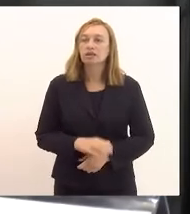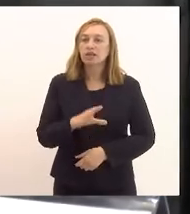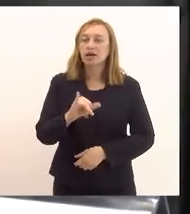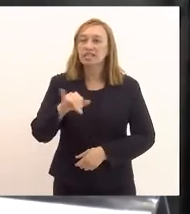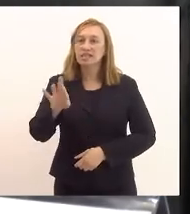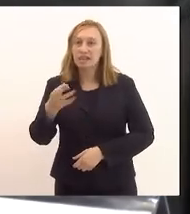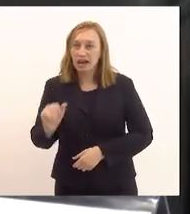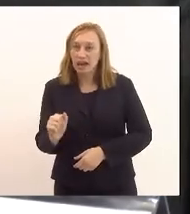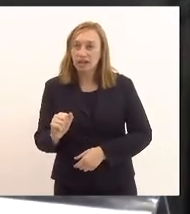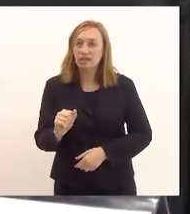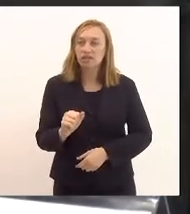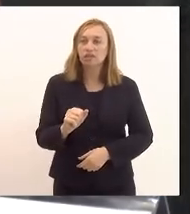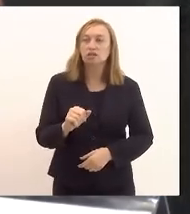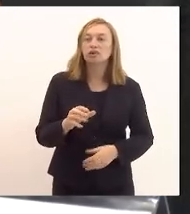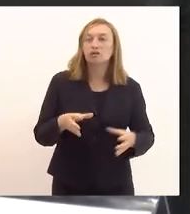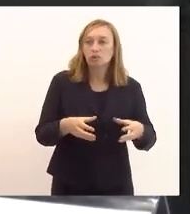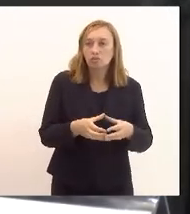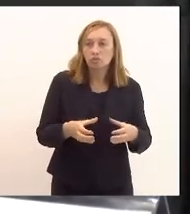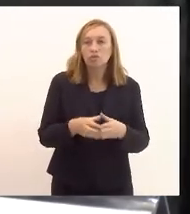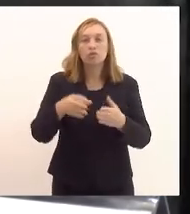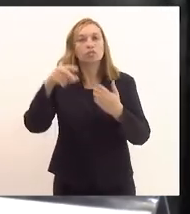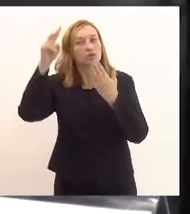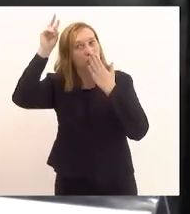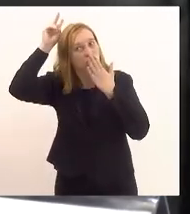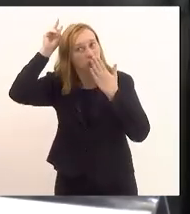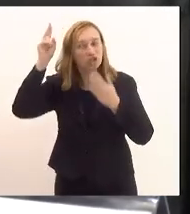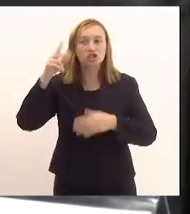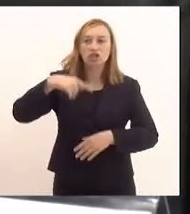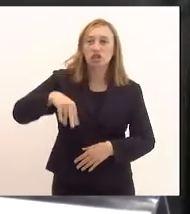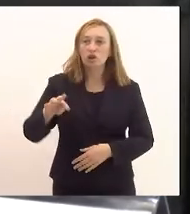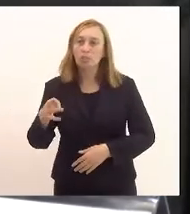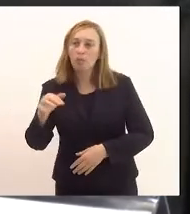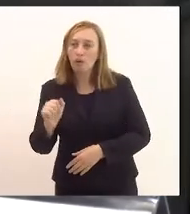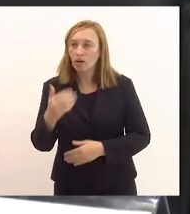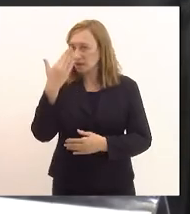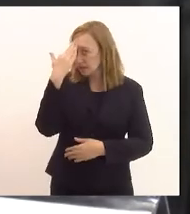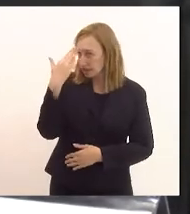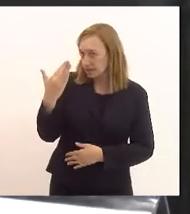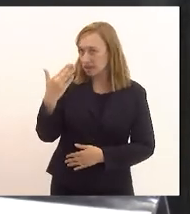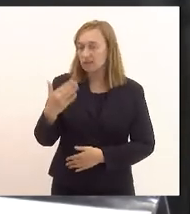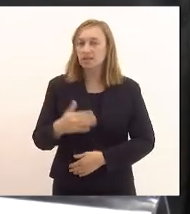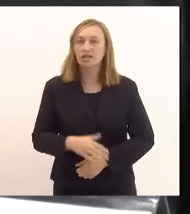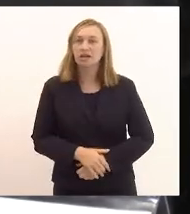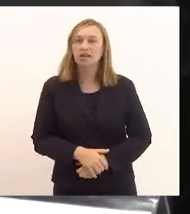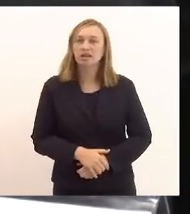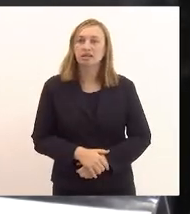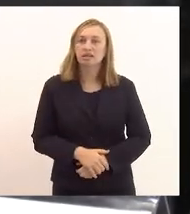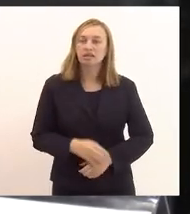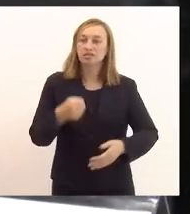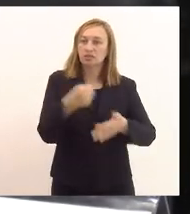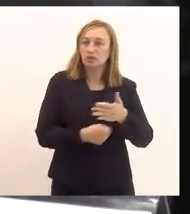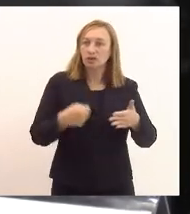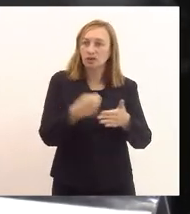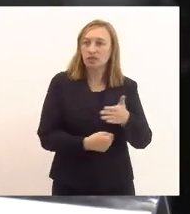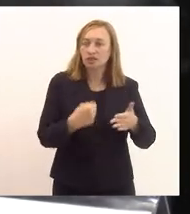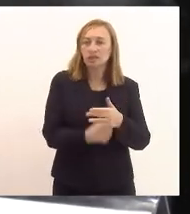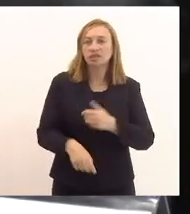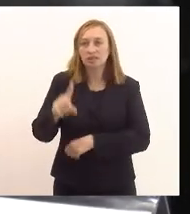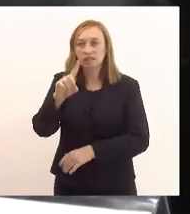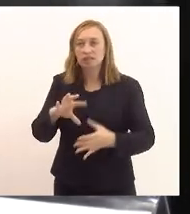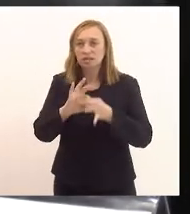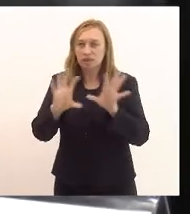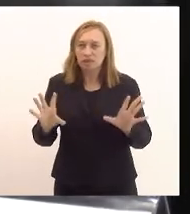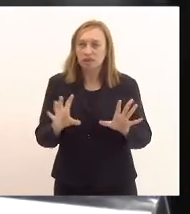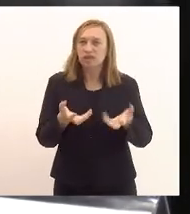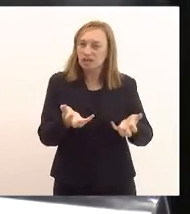Caiçara Esses povos indígenas povos quilombolas Então eu queria agradecer demais a gente tá lutando por democracia